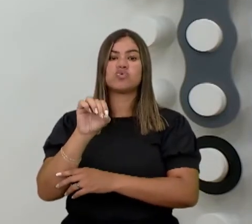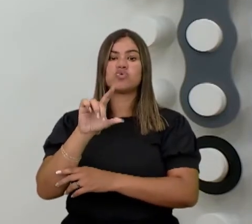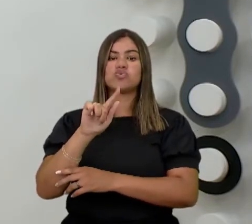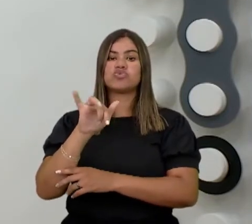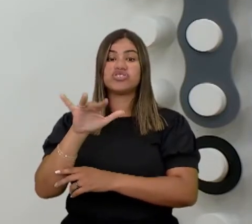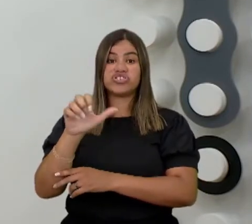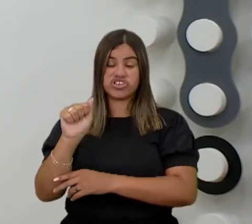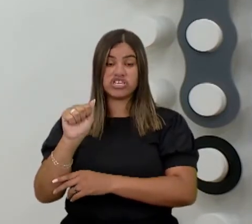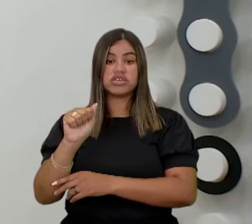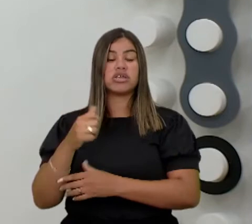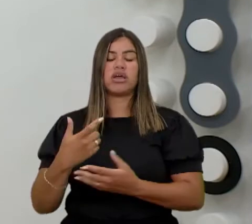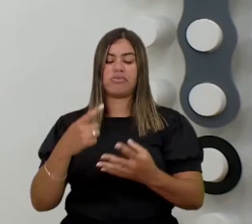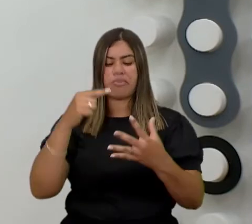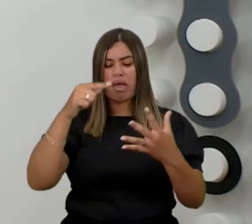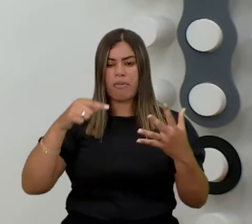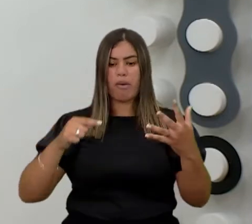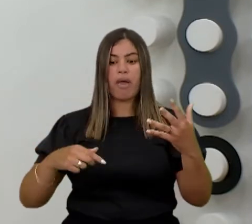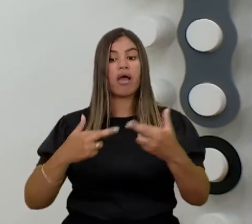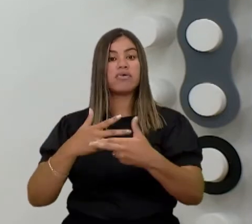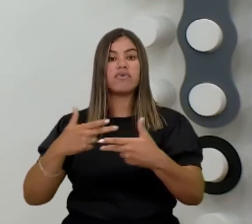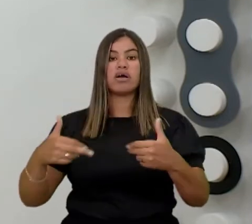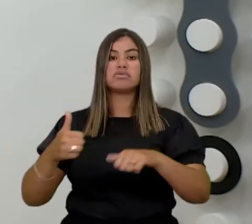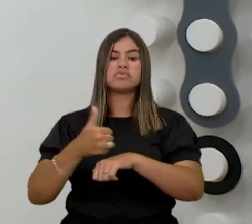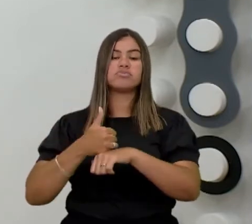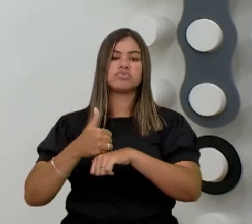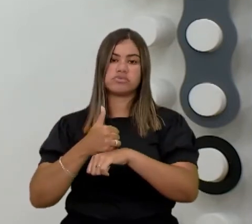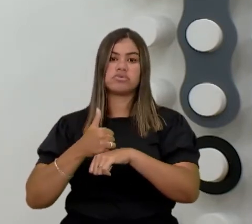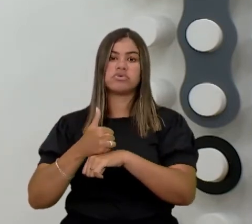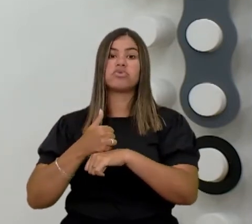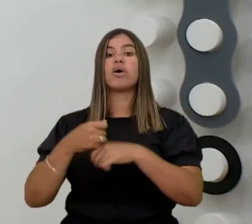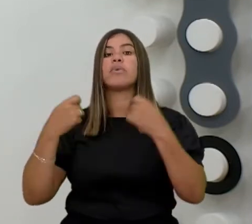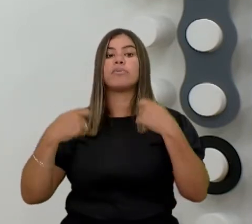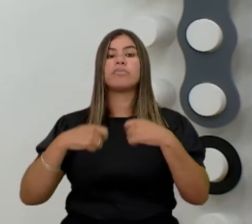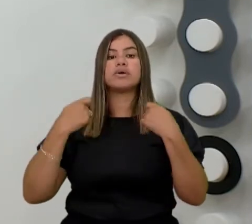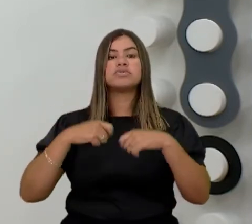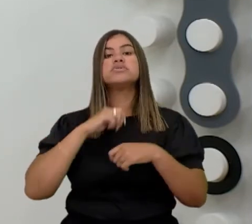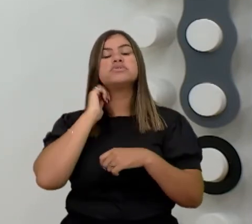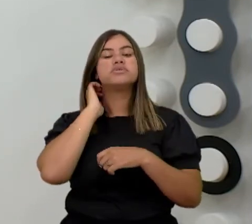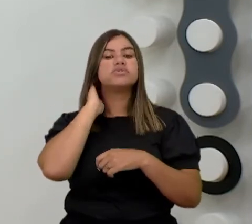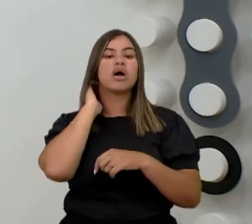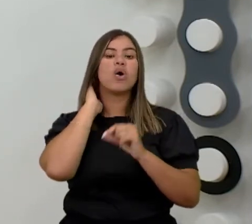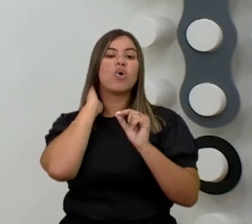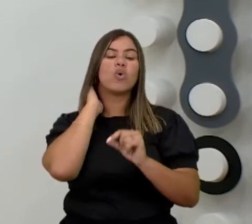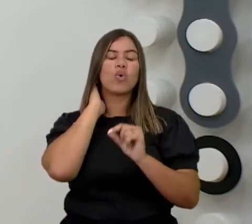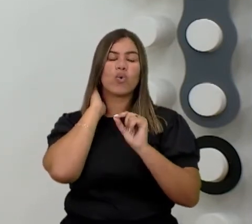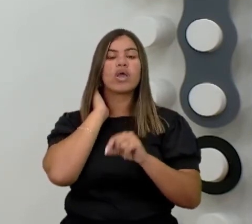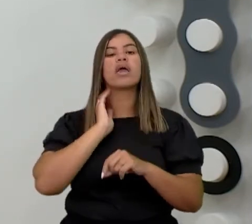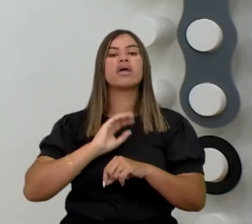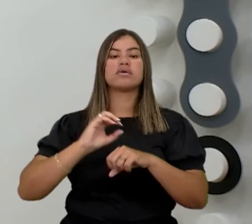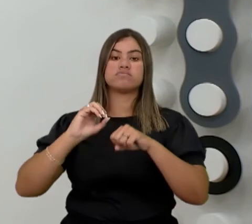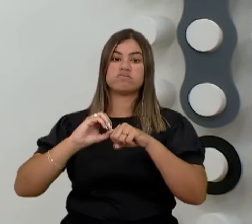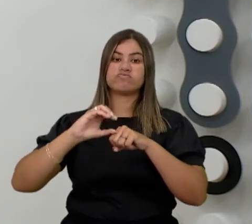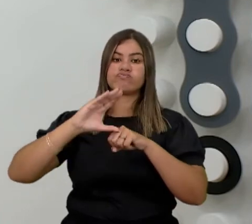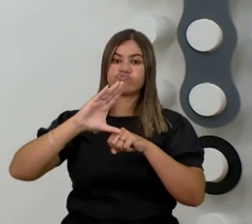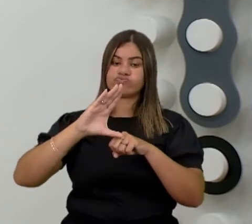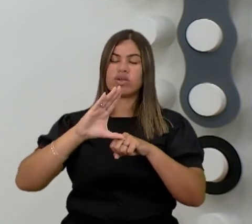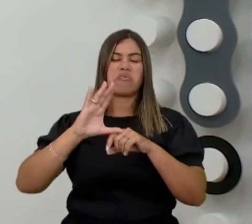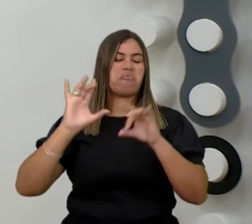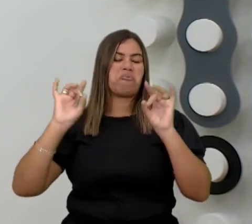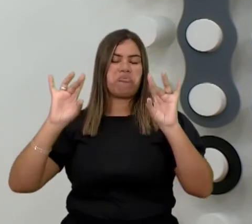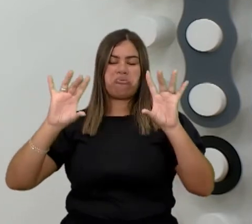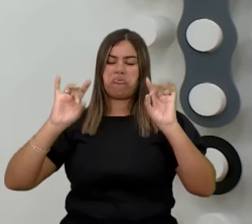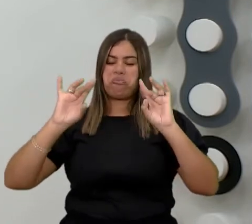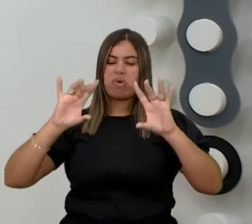aí citadas e outras aí afins, você acaba tendo essa relação e esse conhecimento aí que eu acho espetacular.